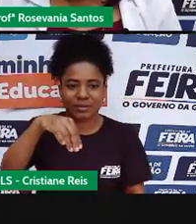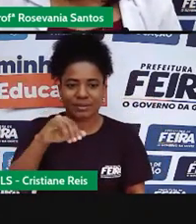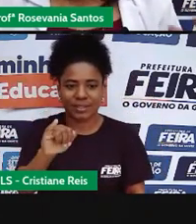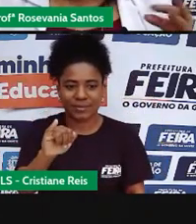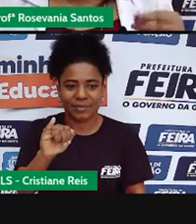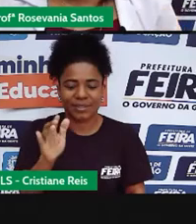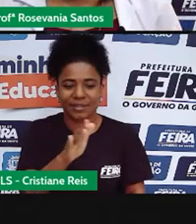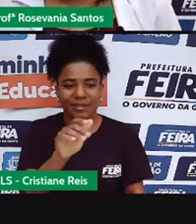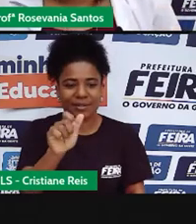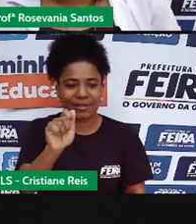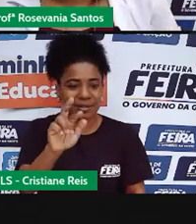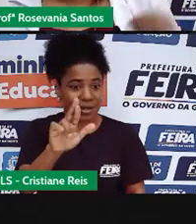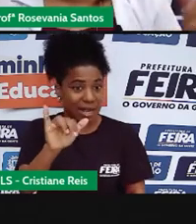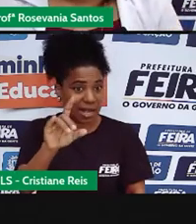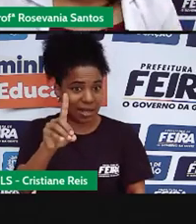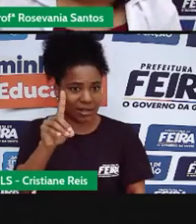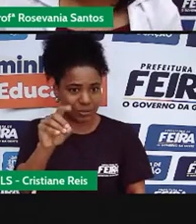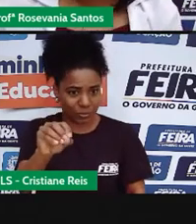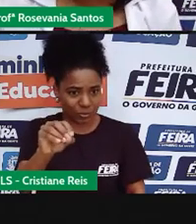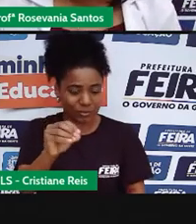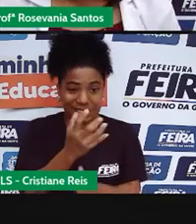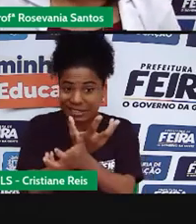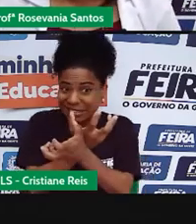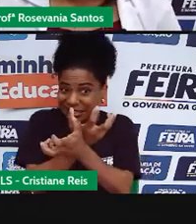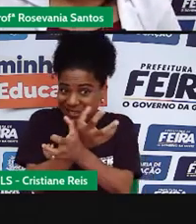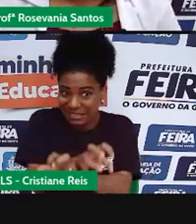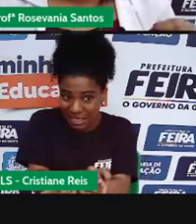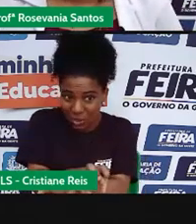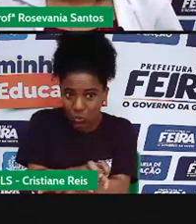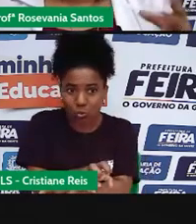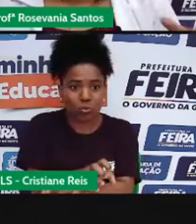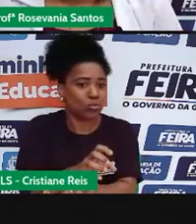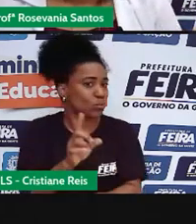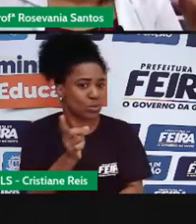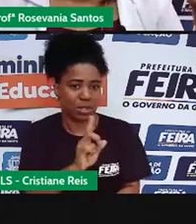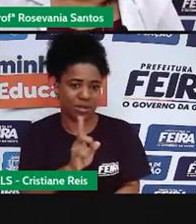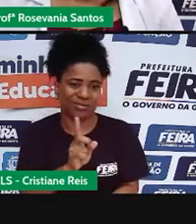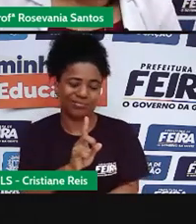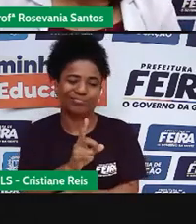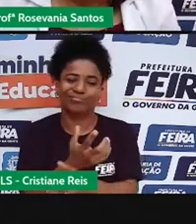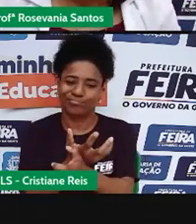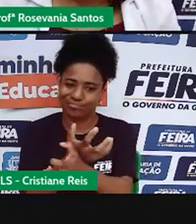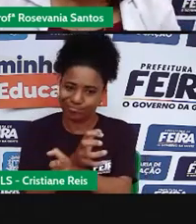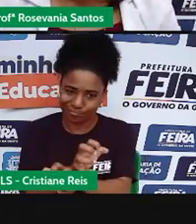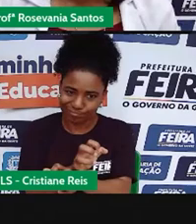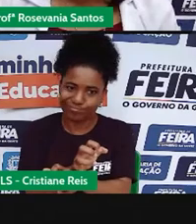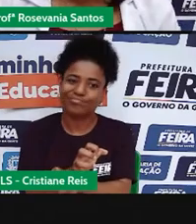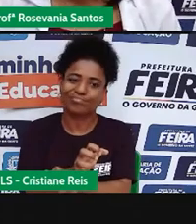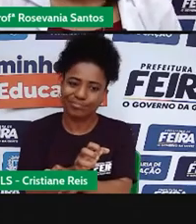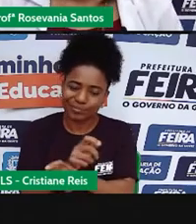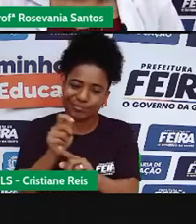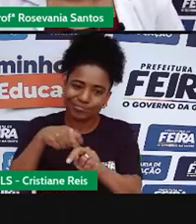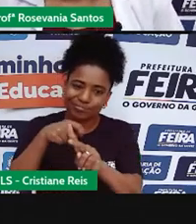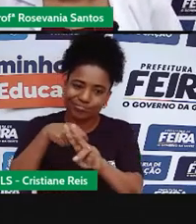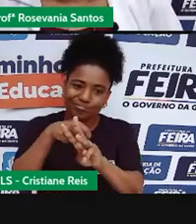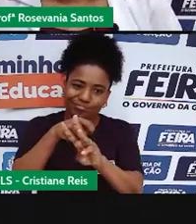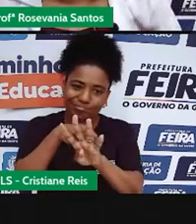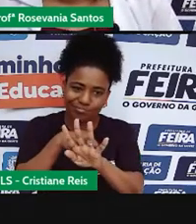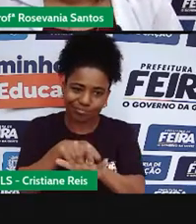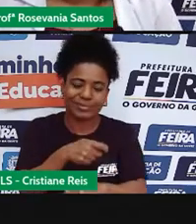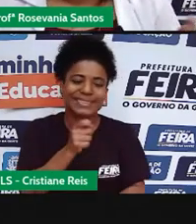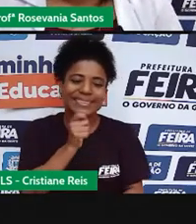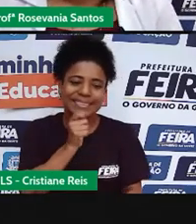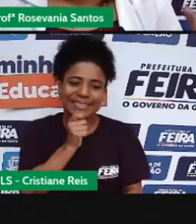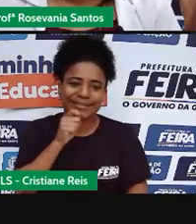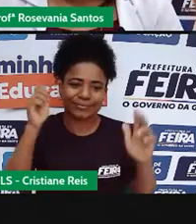semiárido. Ele não é totalmente árido como os climas de deserto, mas a gente tem características severas de escassez de água. Por isso que a gente chama